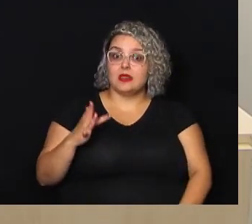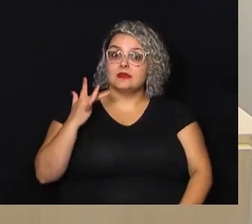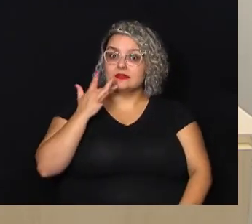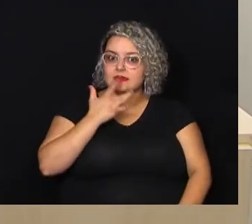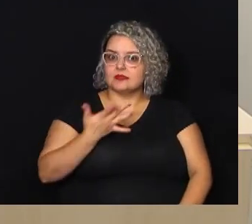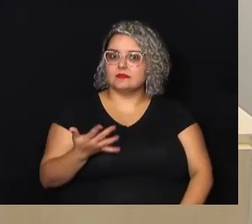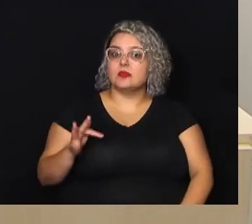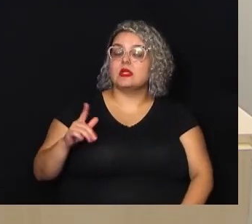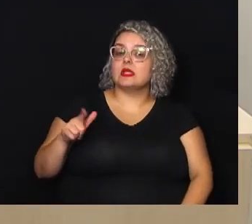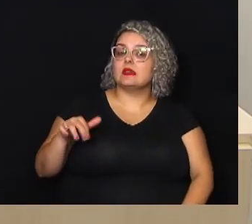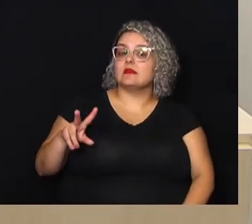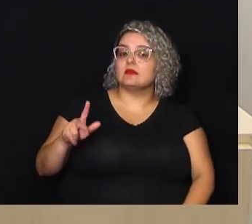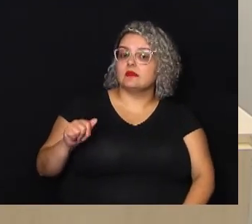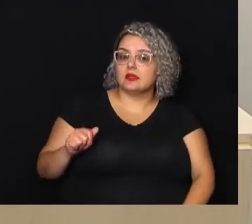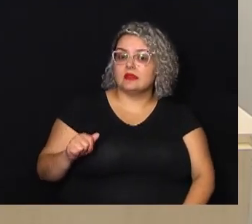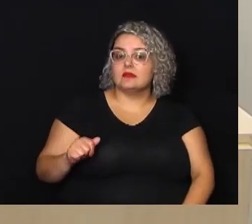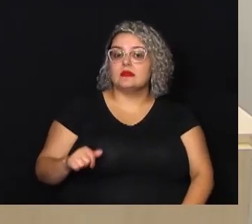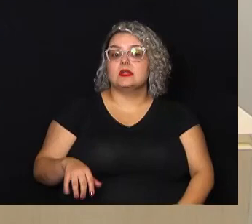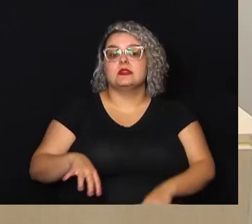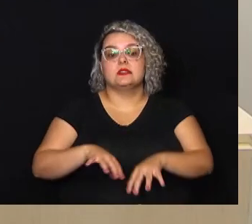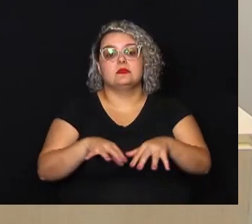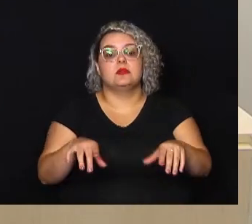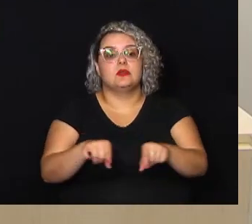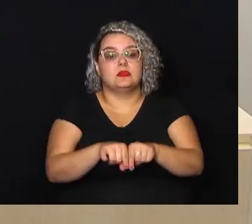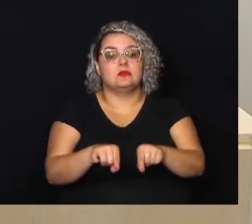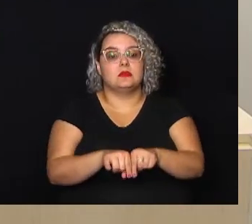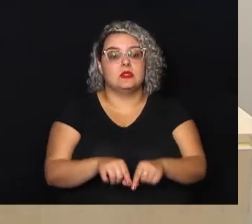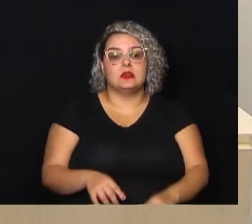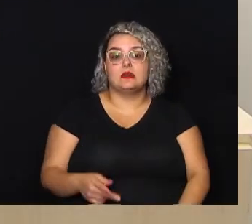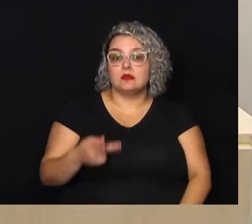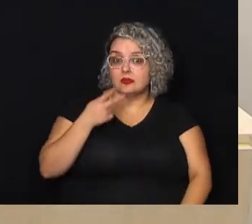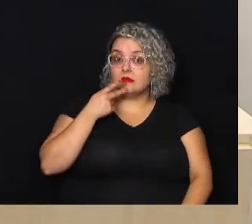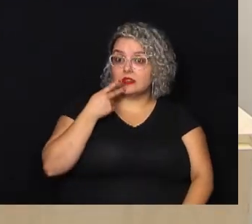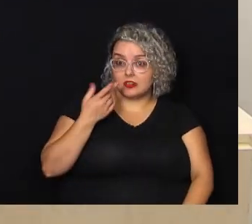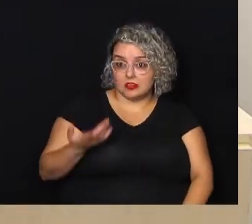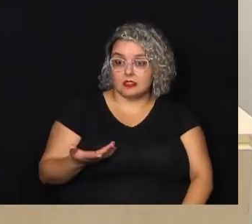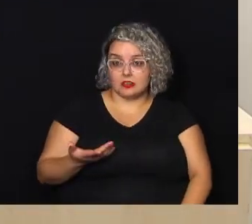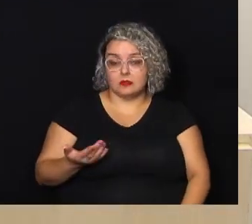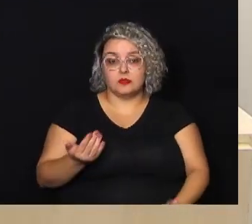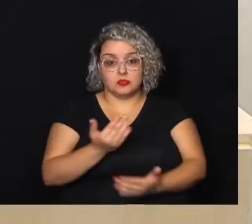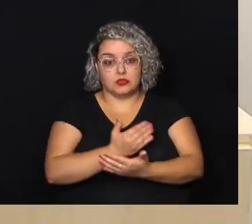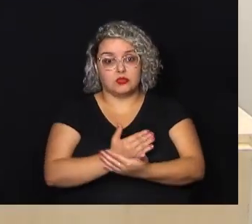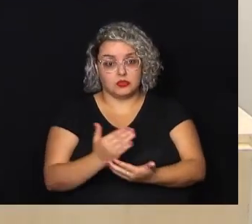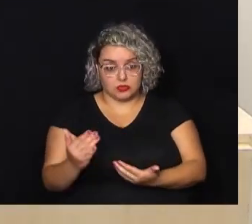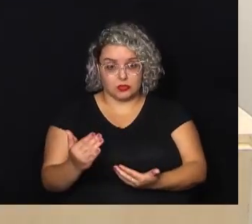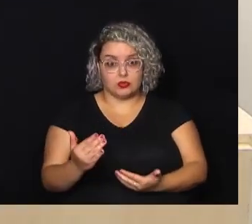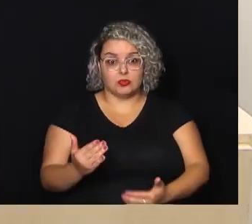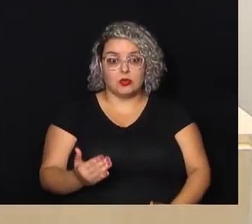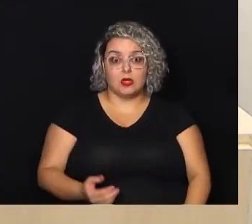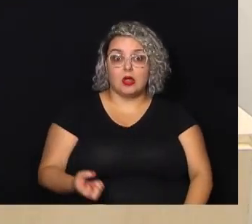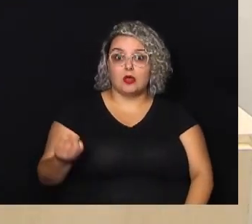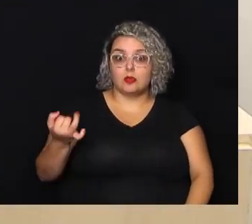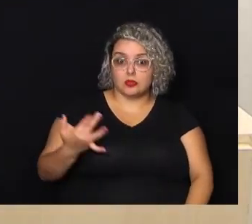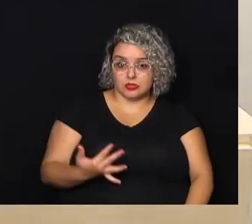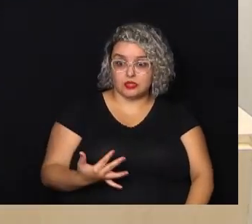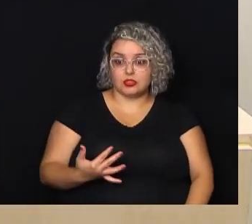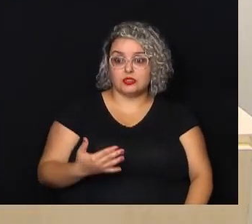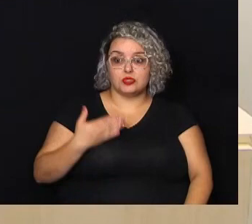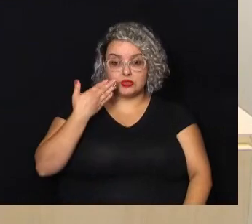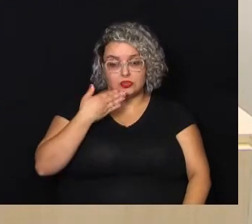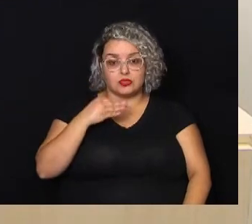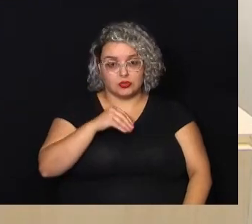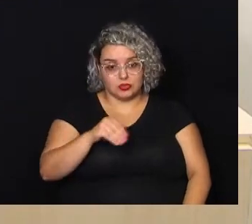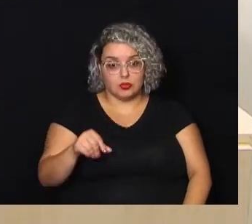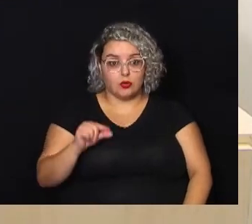mais gostoso. E a Flávia separou aqui, inclusive, a gente falou no início sobre a quantidade de açúcar, mas